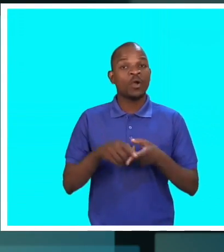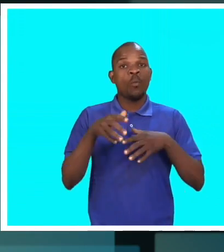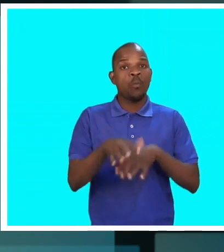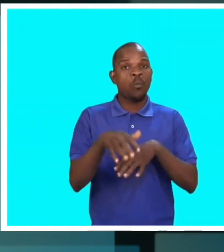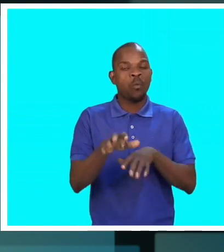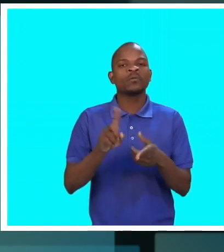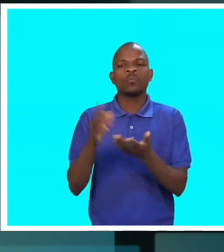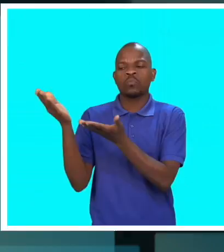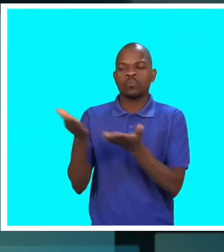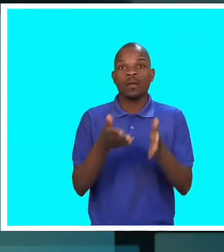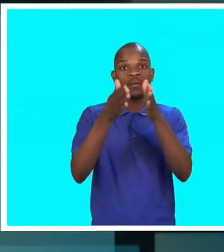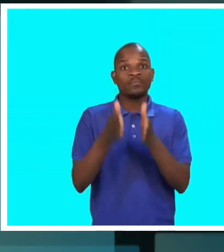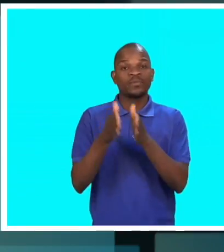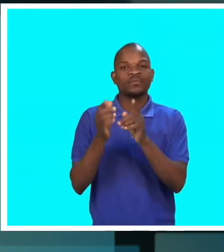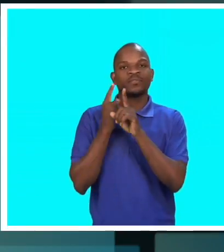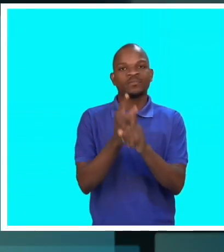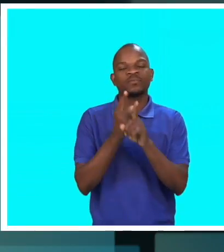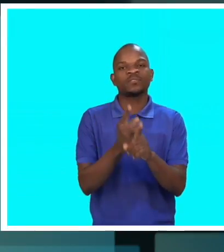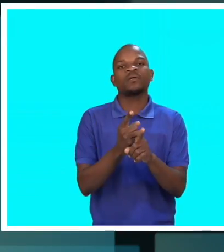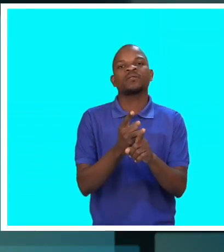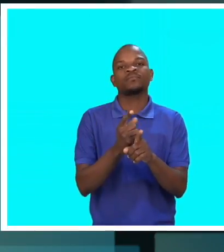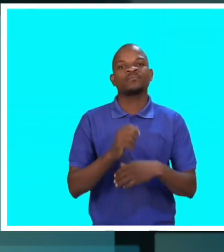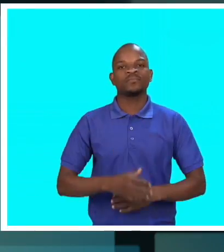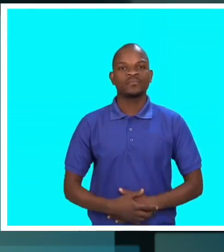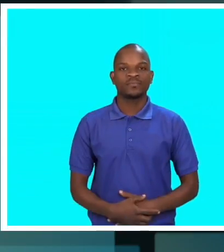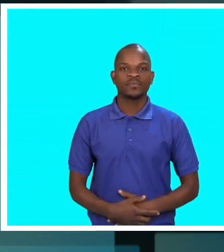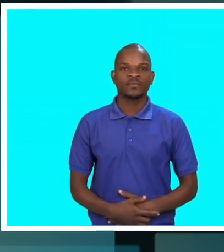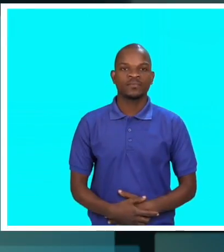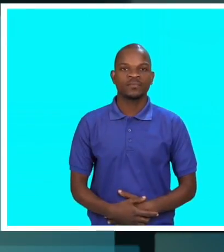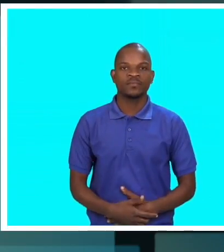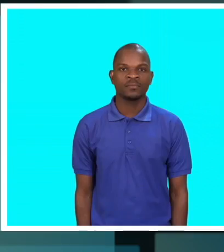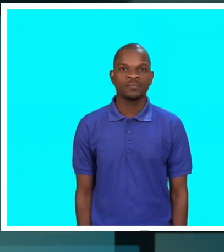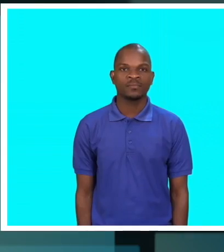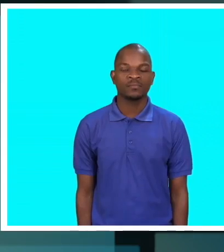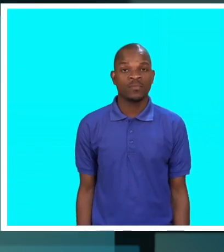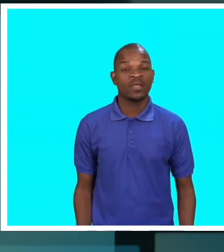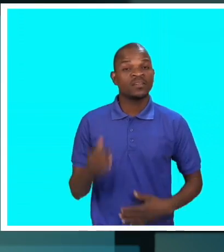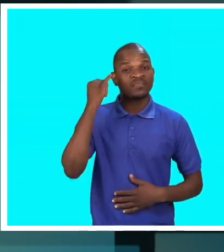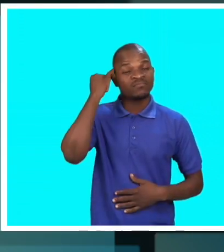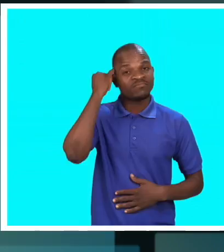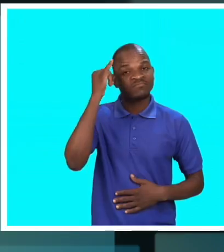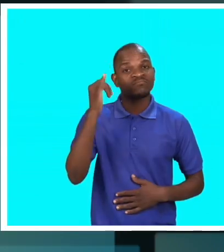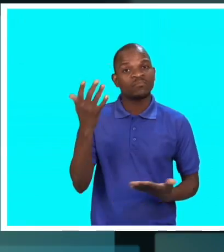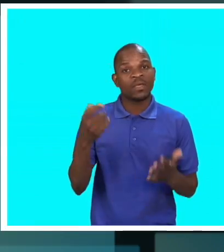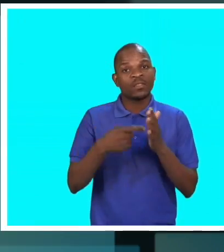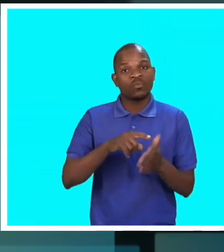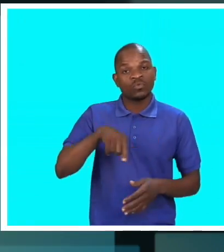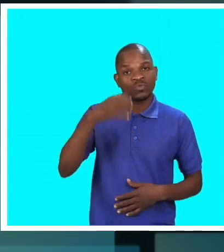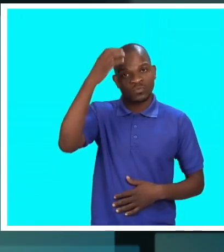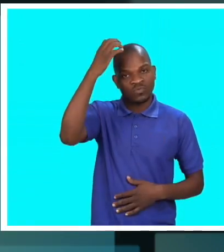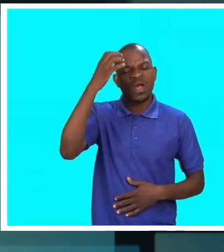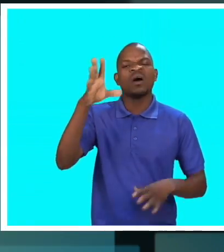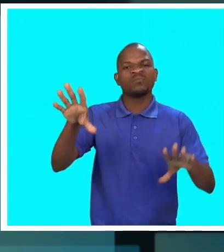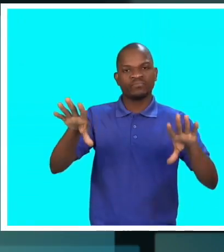marchas, convidar mais pessoas a participarem desse tipo de iniciativas. É uma iniciativa que, como governo,